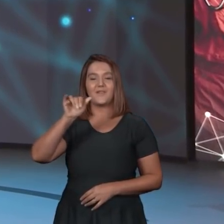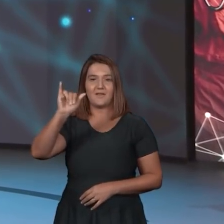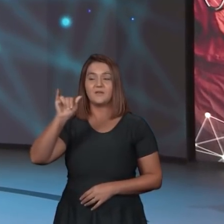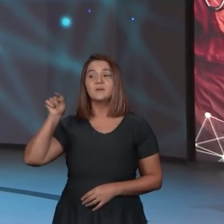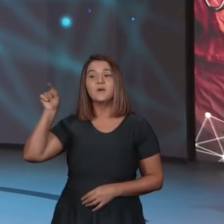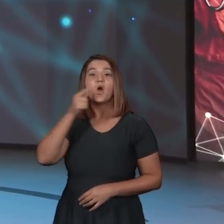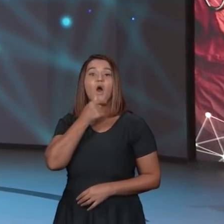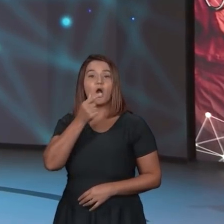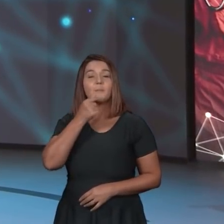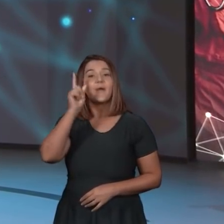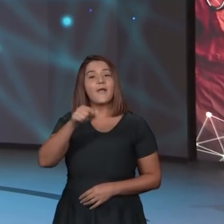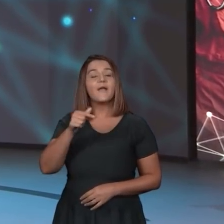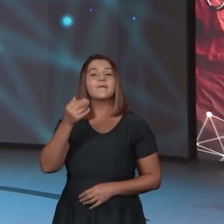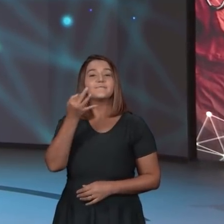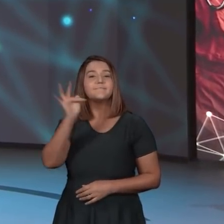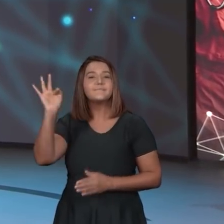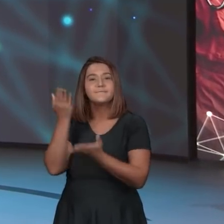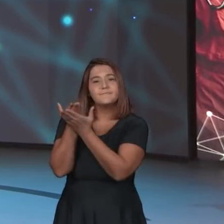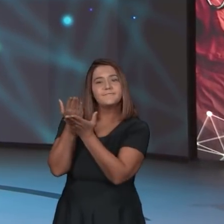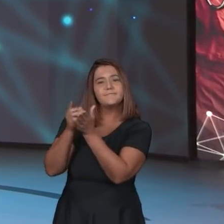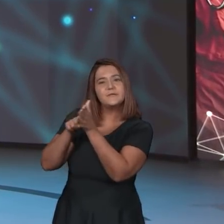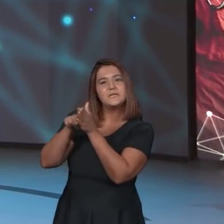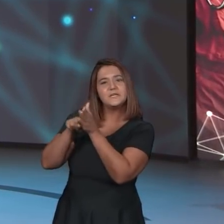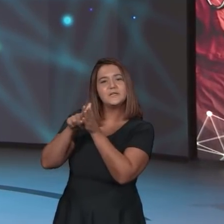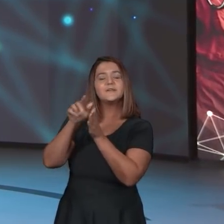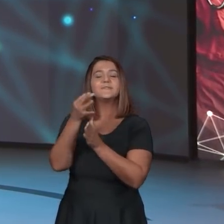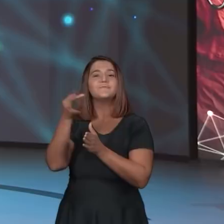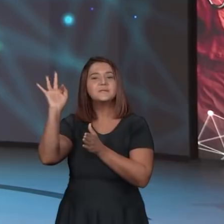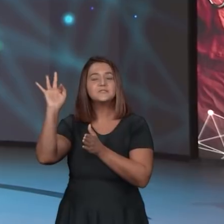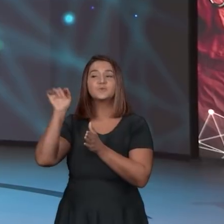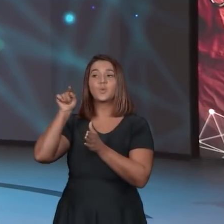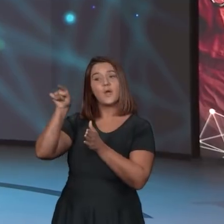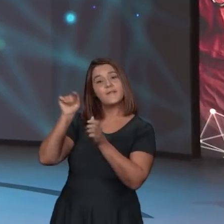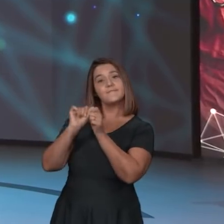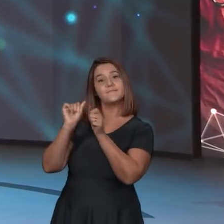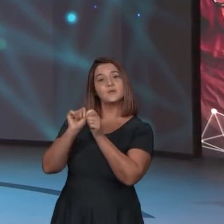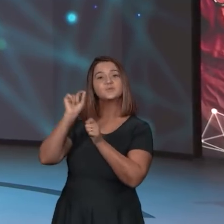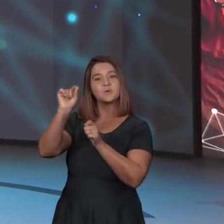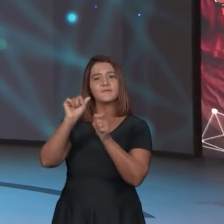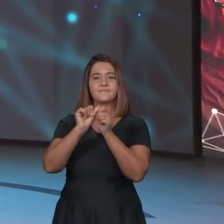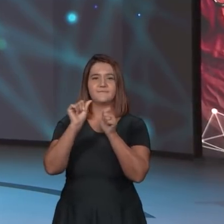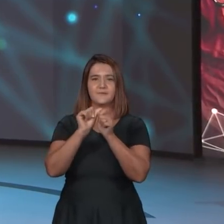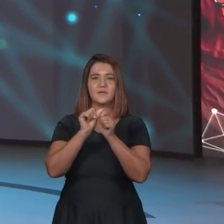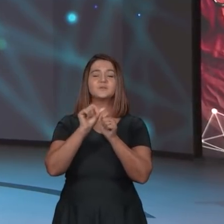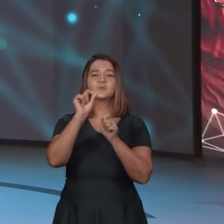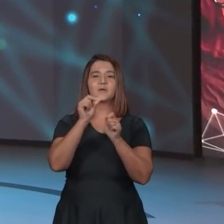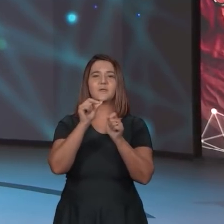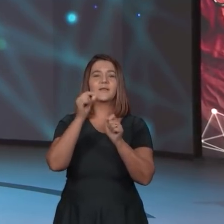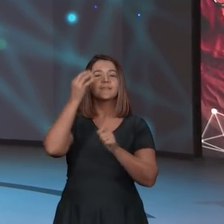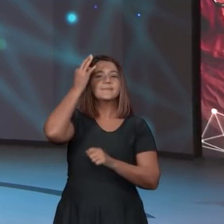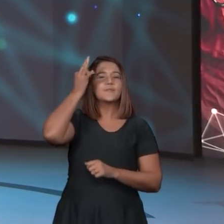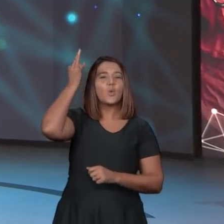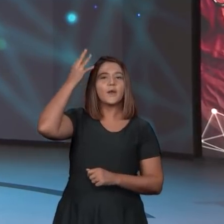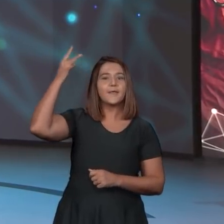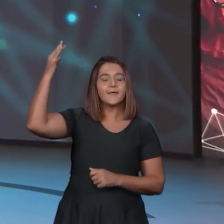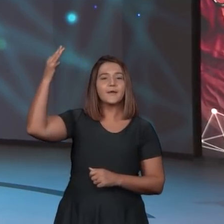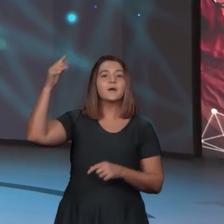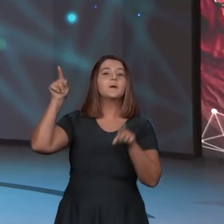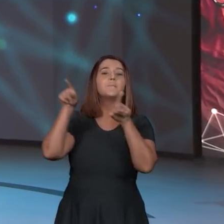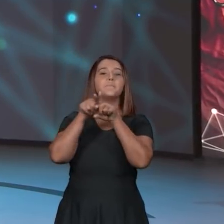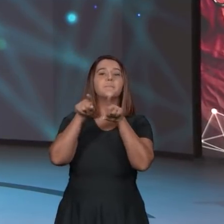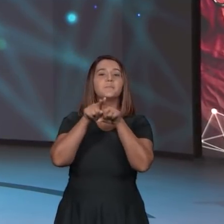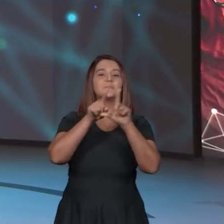russo, que nos anos 60 propôs uma teoria, a escala de Kardashev, que até hoje é divulgada no